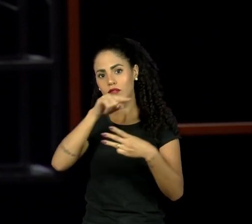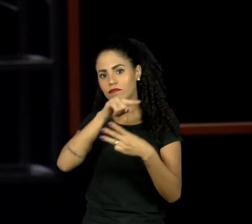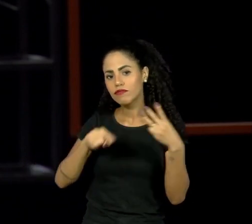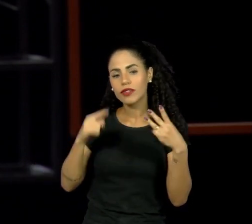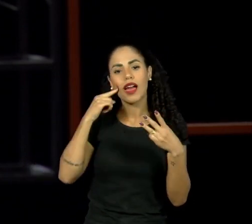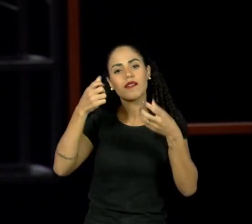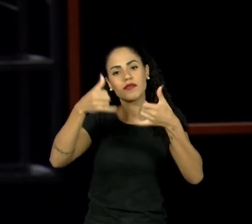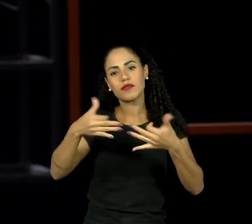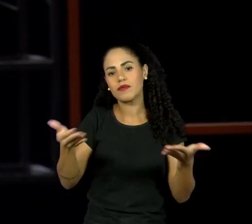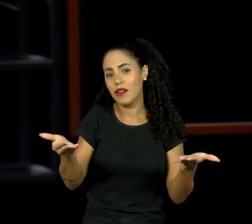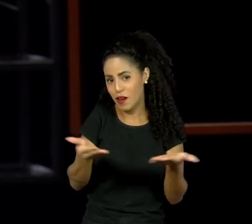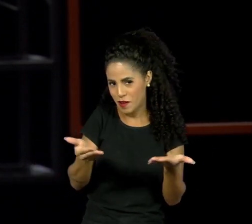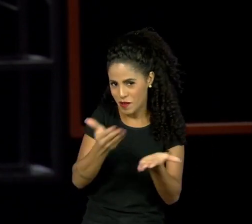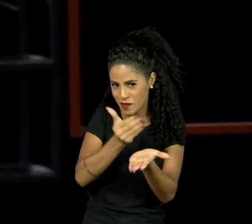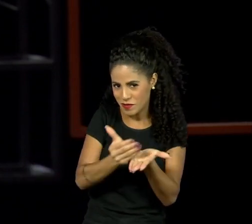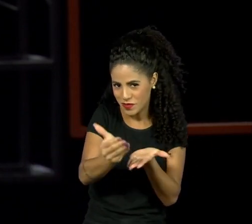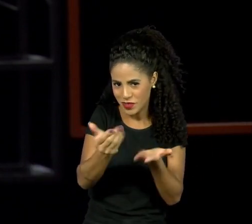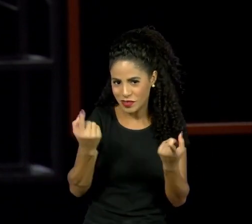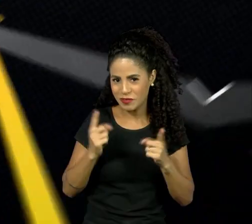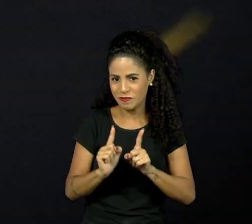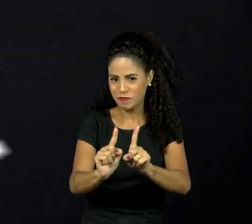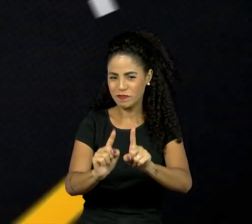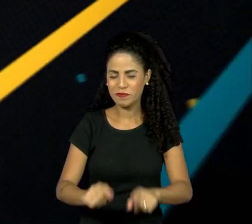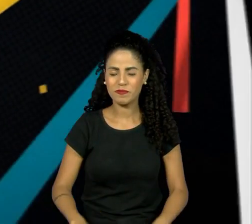vai nos contar a partir de agora.